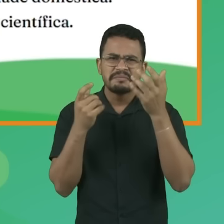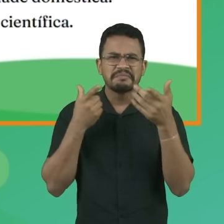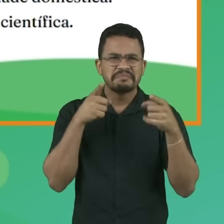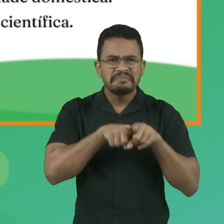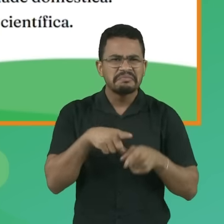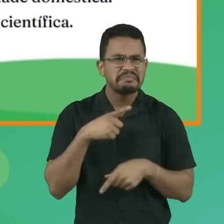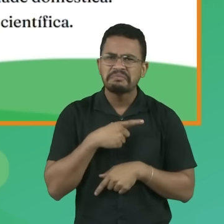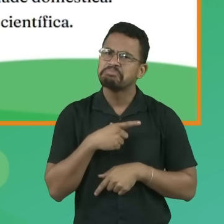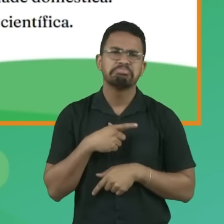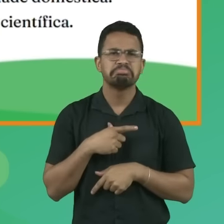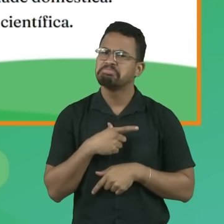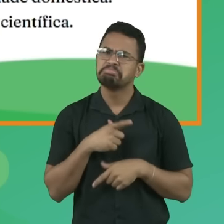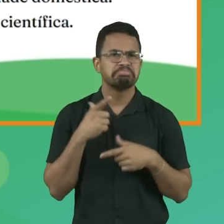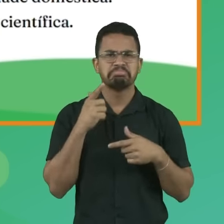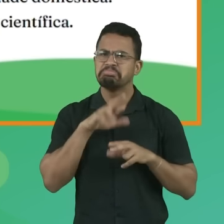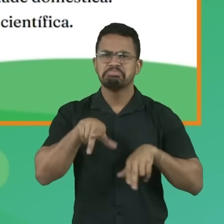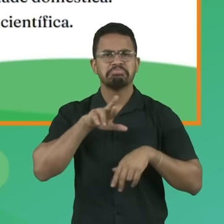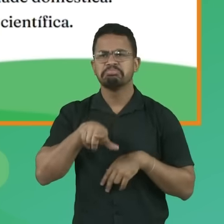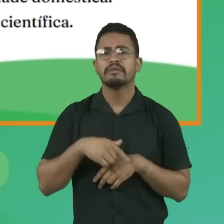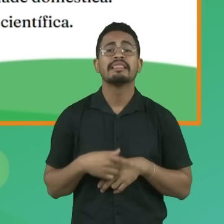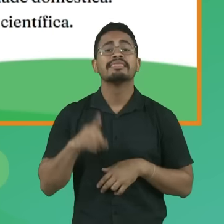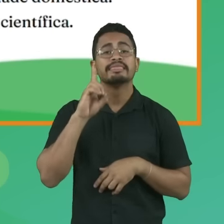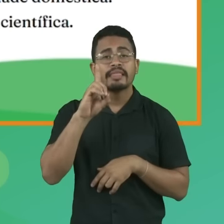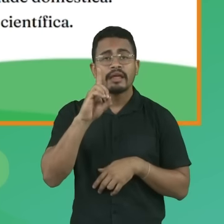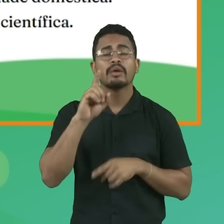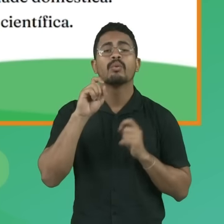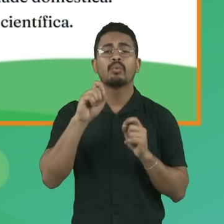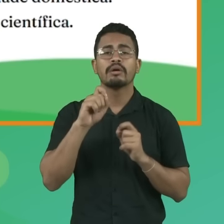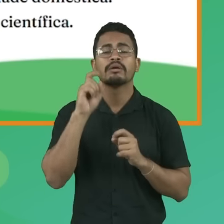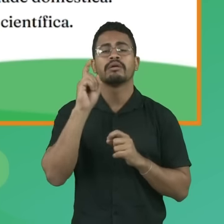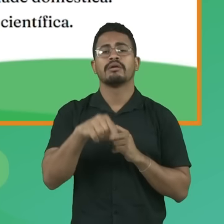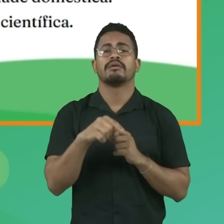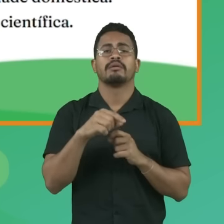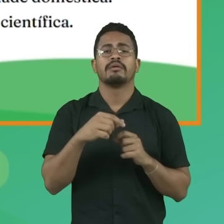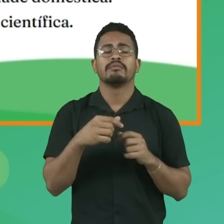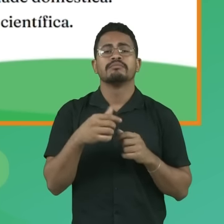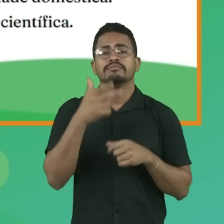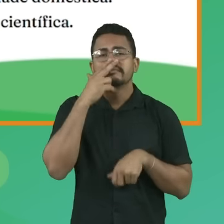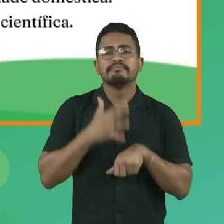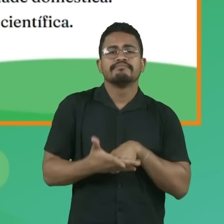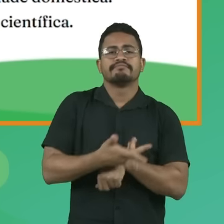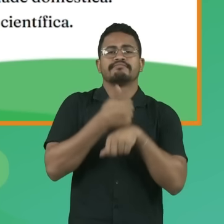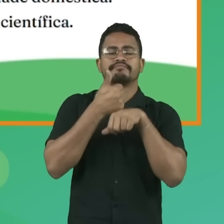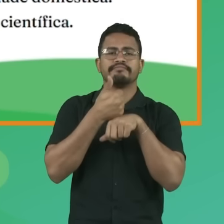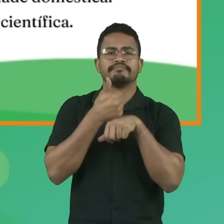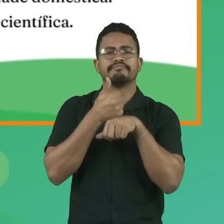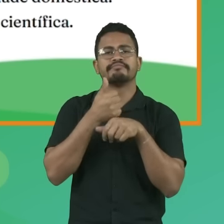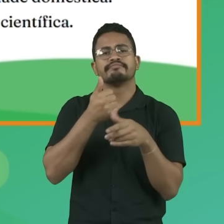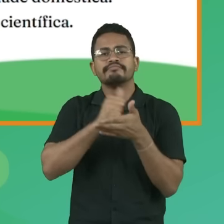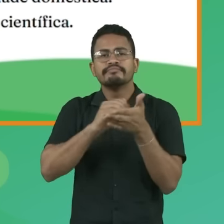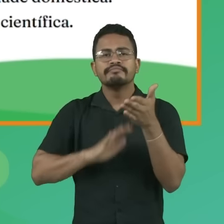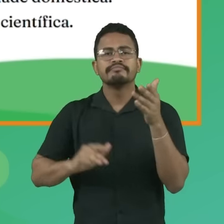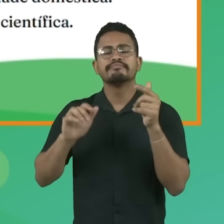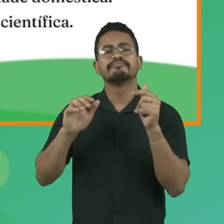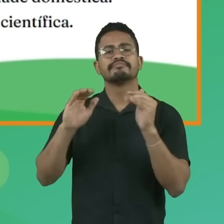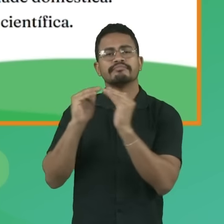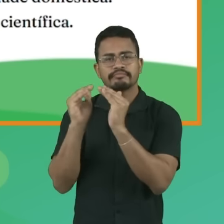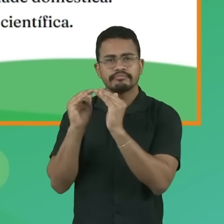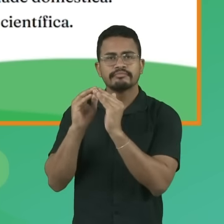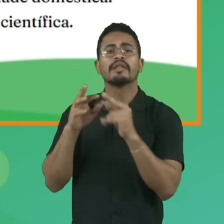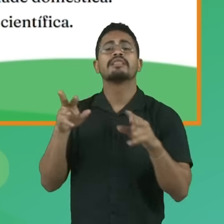Não é o que a gente encontra nela. Letra D. Qualificação da atividade doméstica. E letra E. Elitização